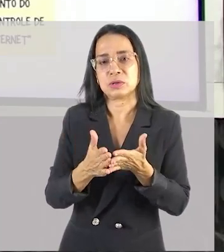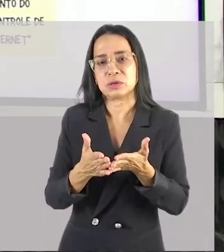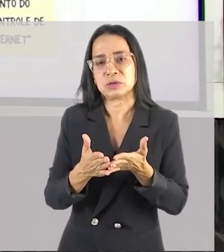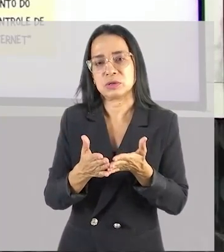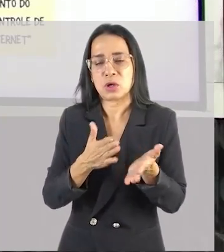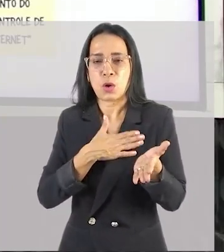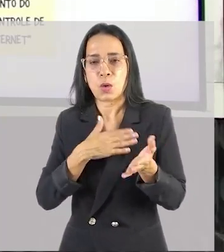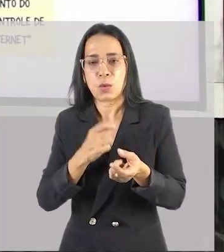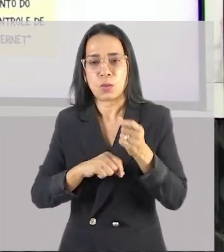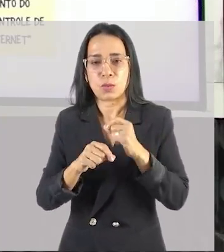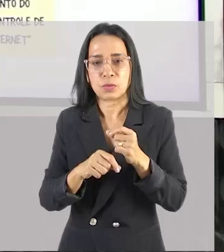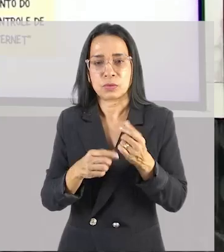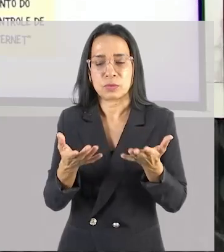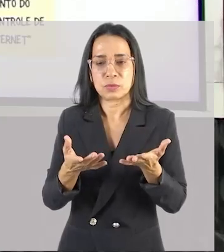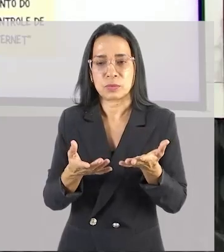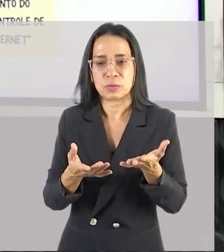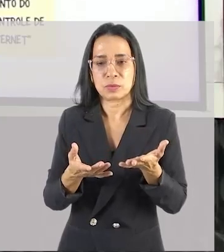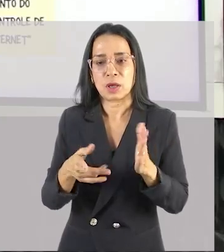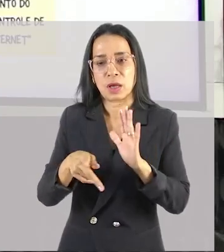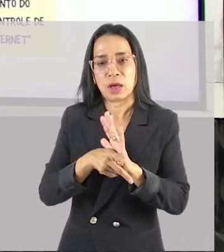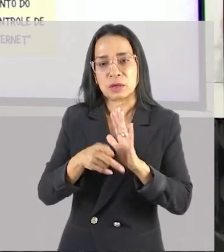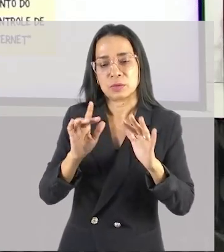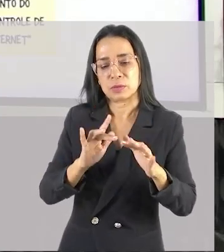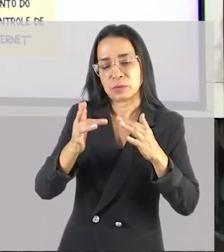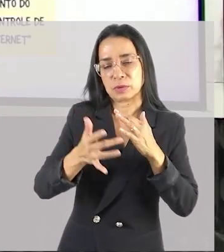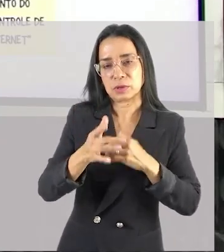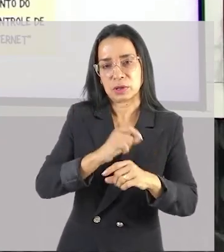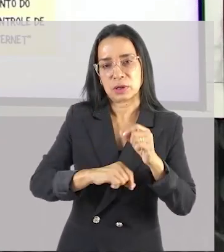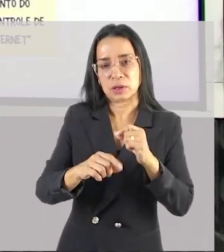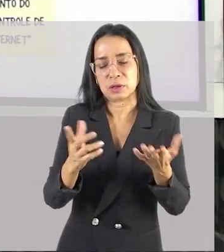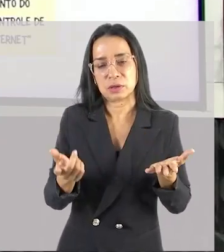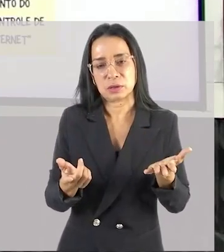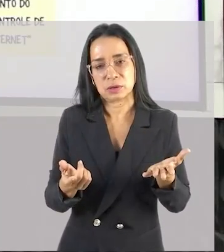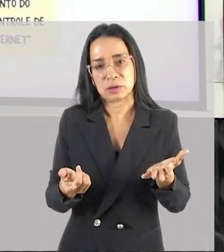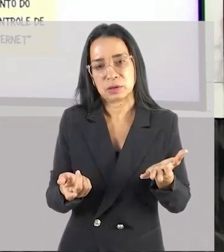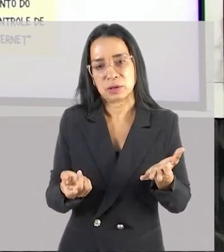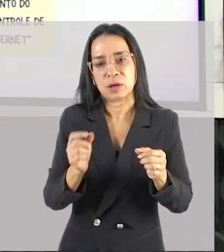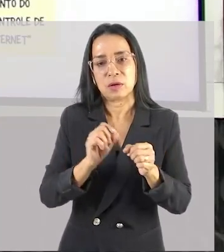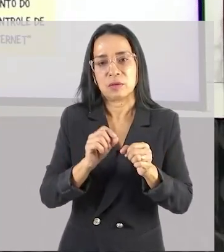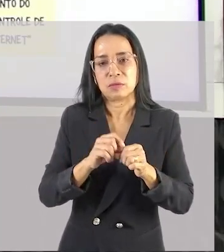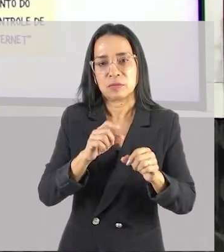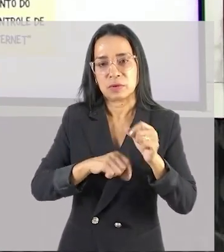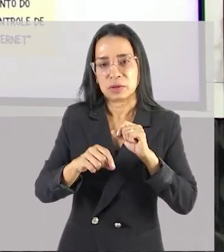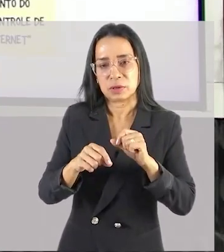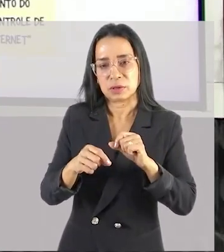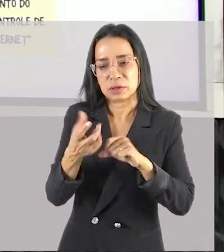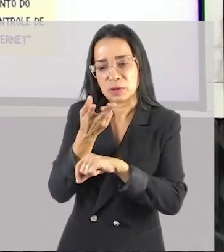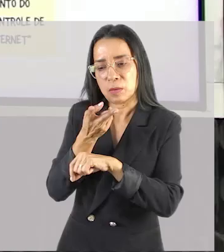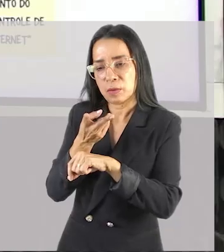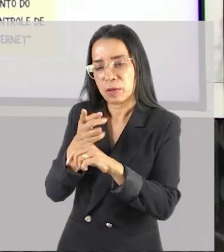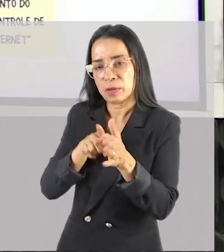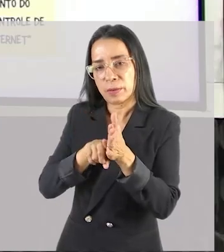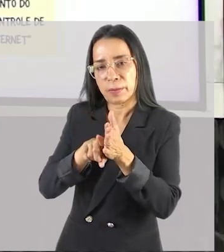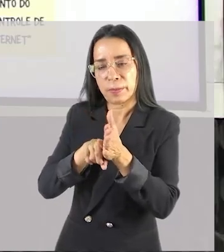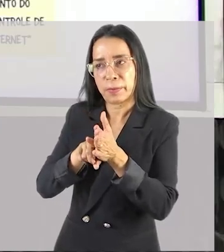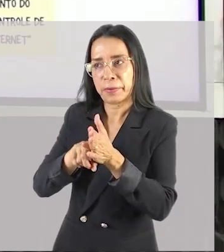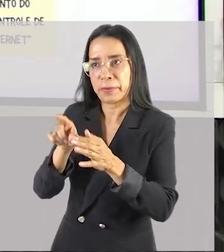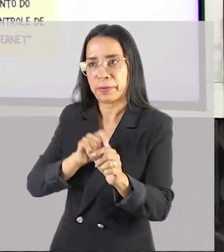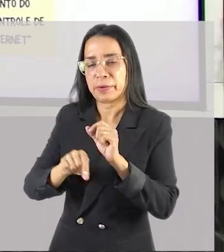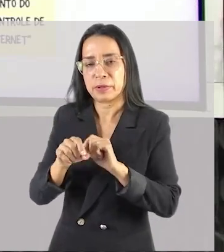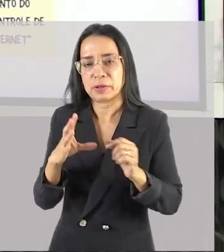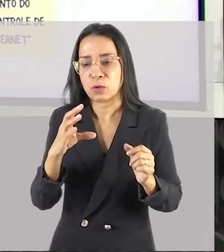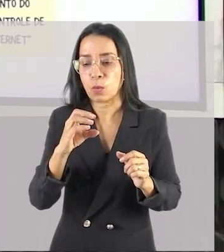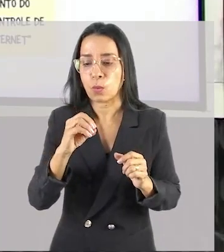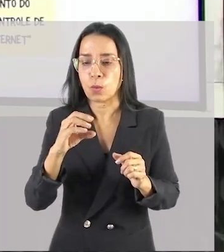isso, e as próprias redes, os próprios algoritmos dessas redes fazem essas pesquisas, os cookies, né, como